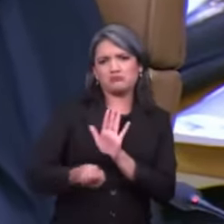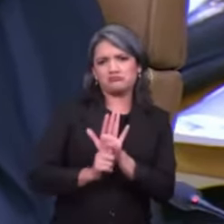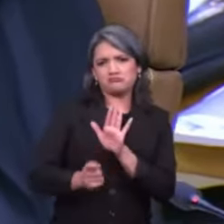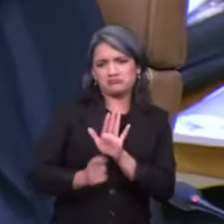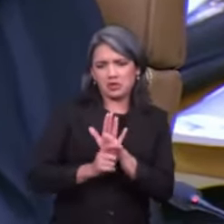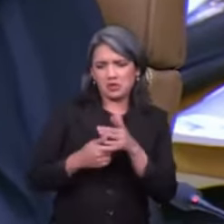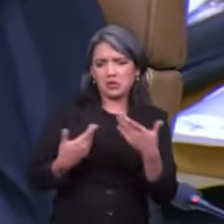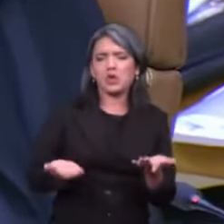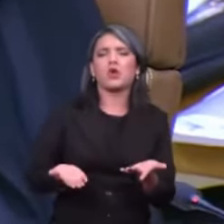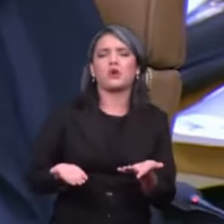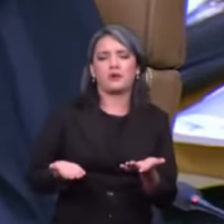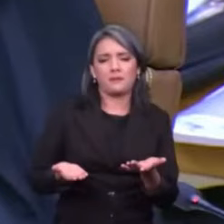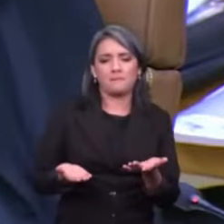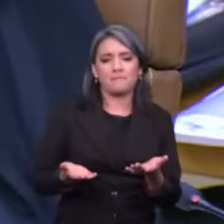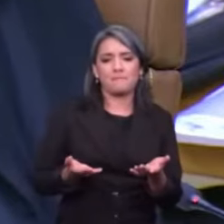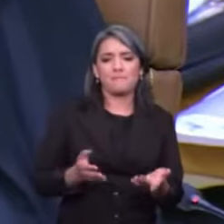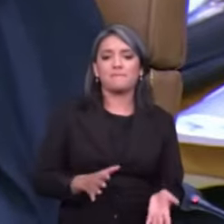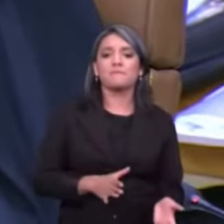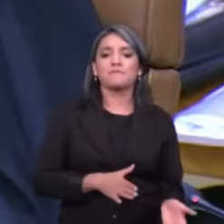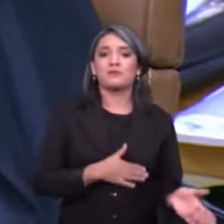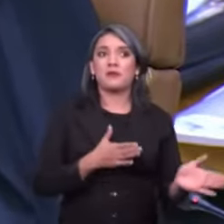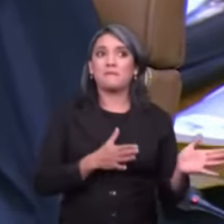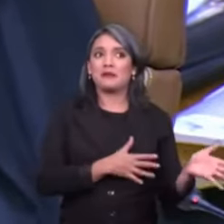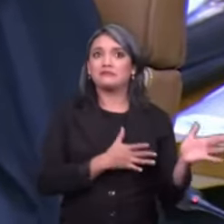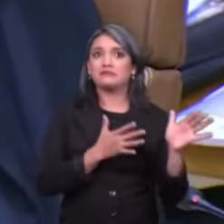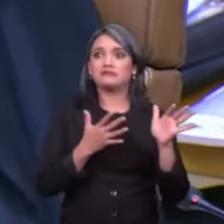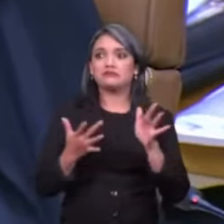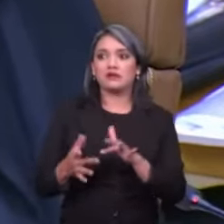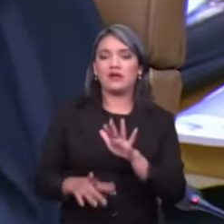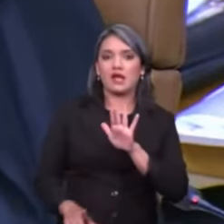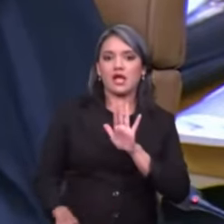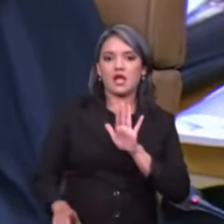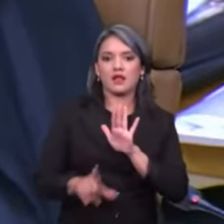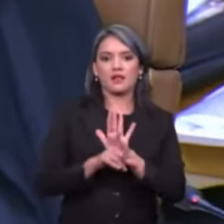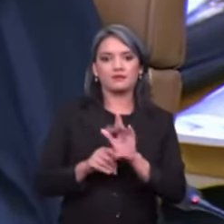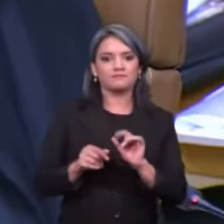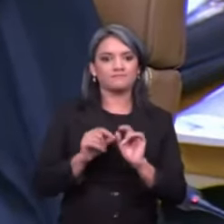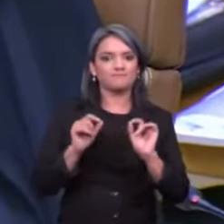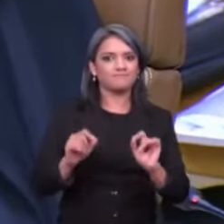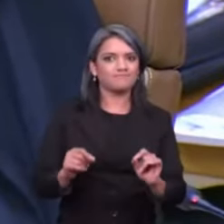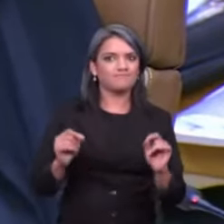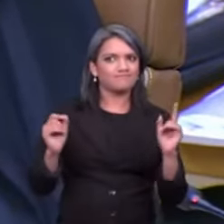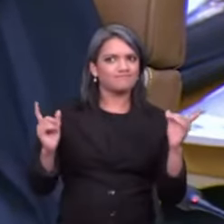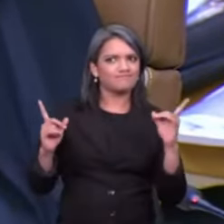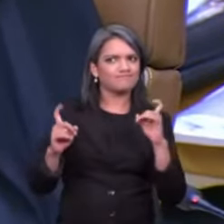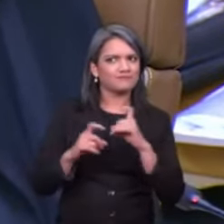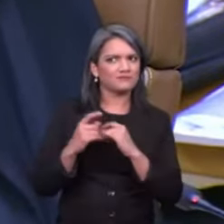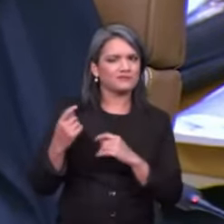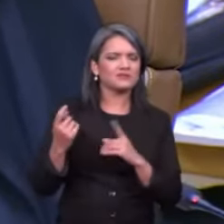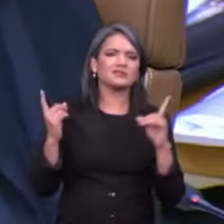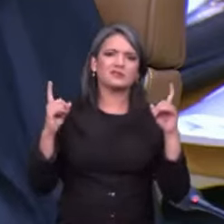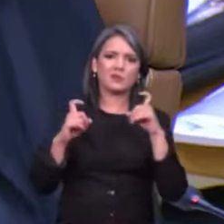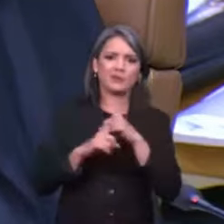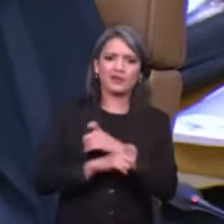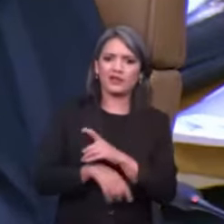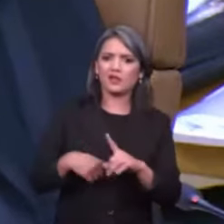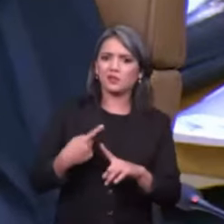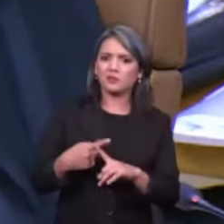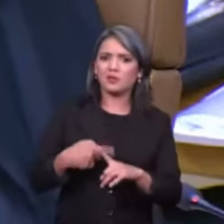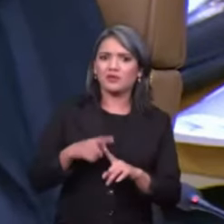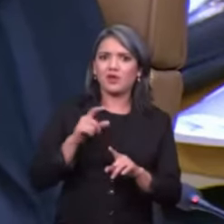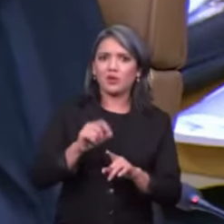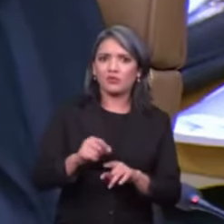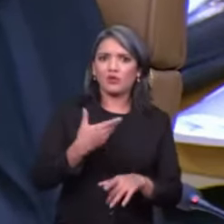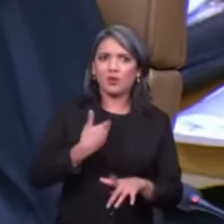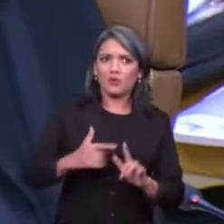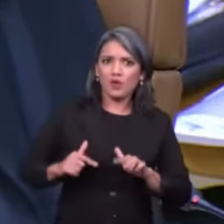aprovação da medida 110. Mas a lei tornou-se cada vez mais controversa à medida que o Estado lutava com a crise do fentanil